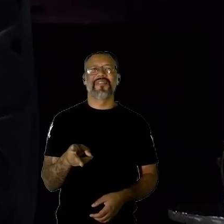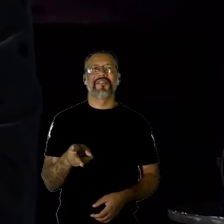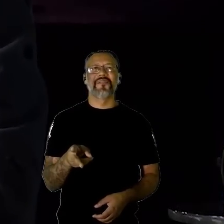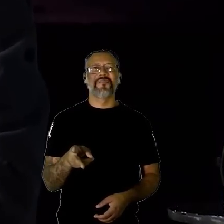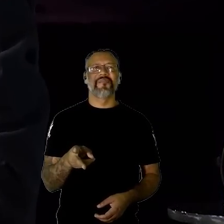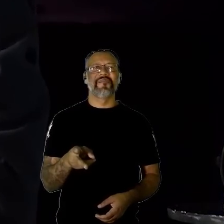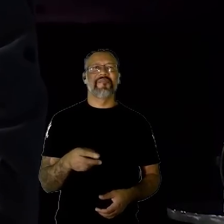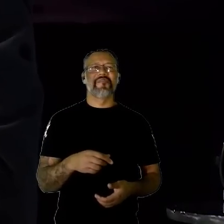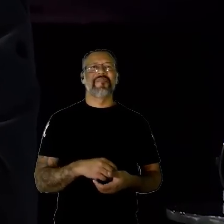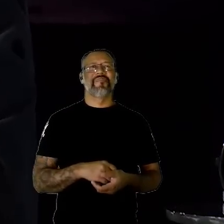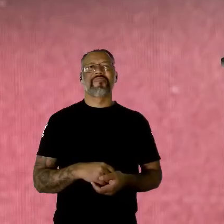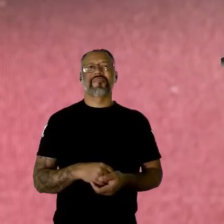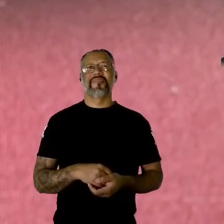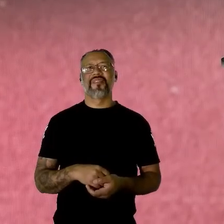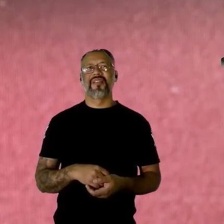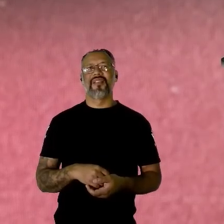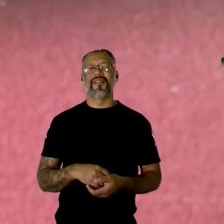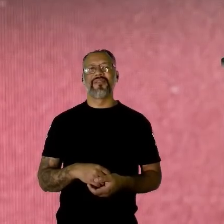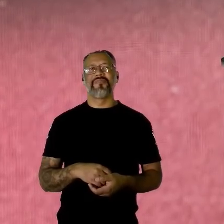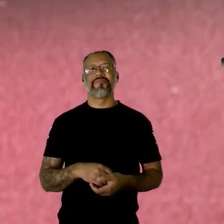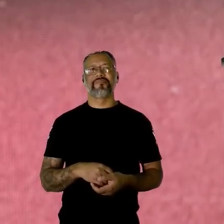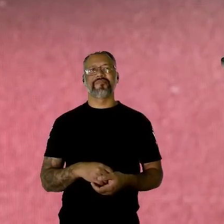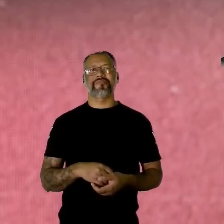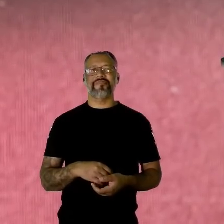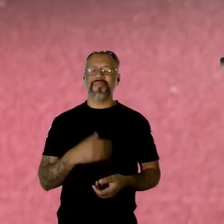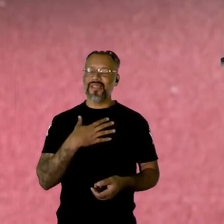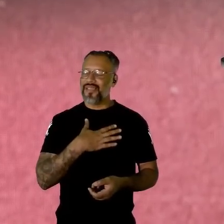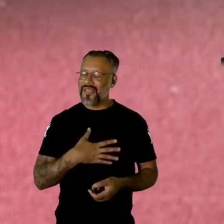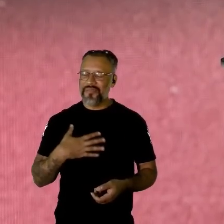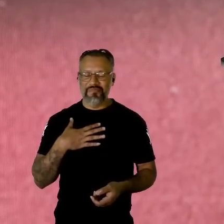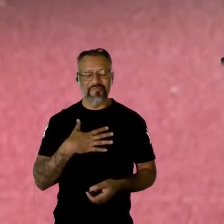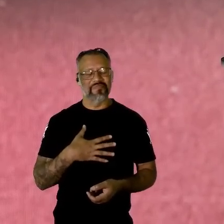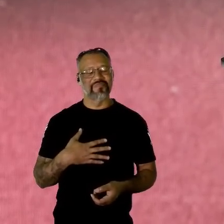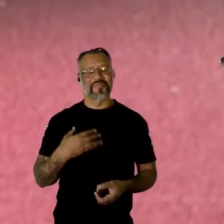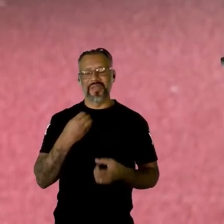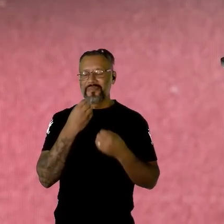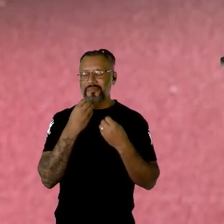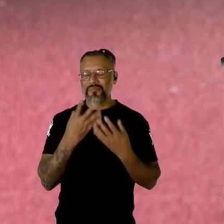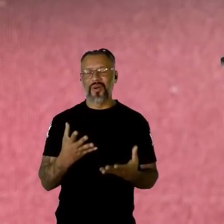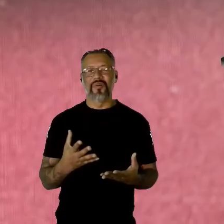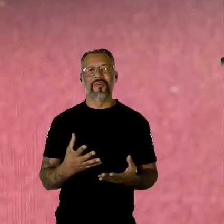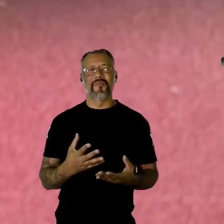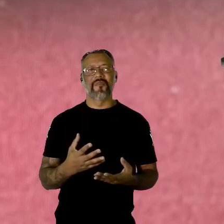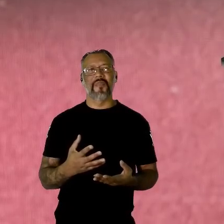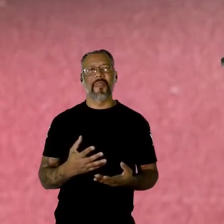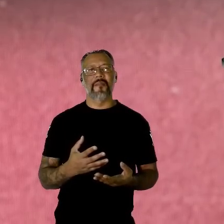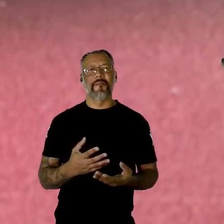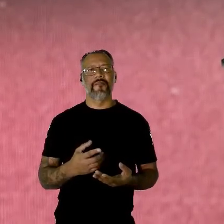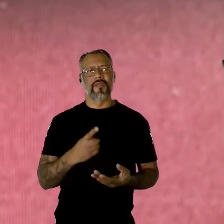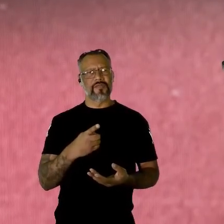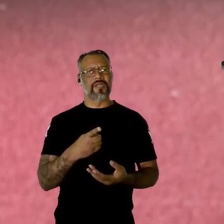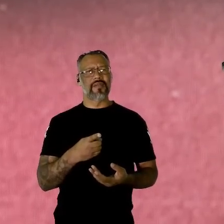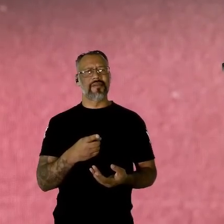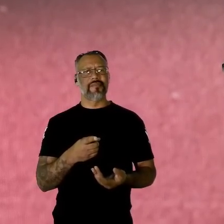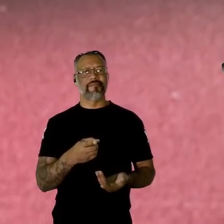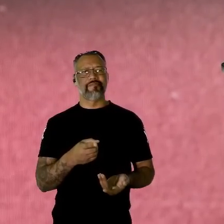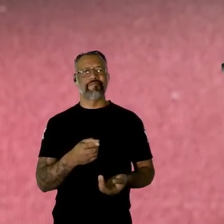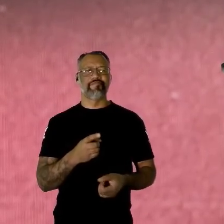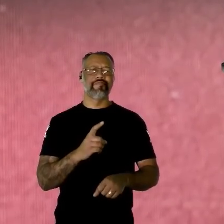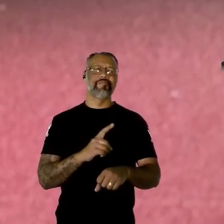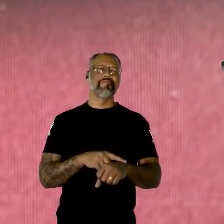é contagiante é agradável quanto tempo foi que o seu casamento não tem uma alegria